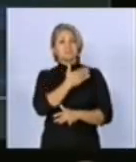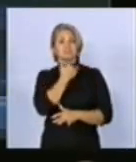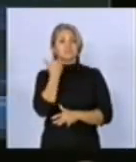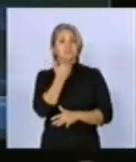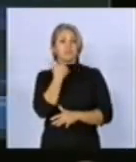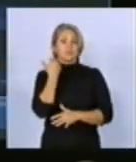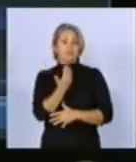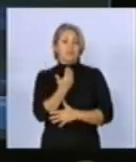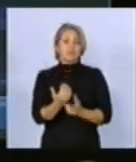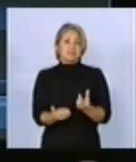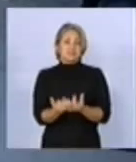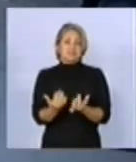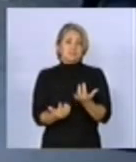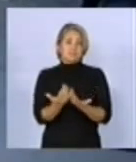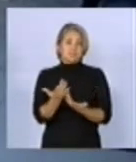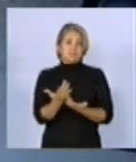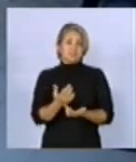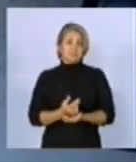interior de São Paulo